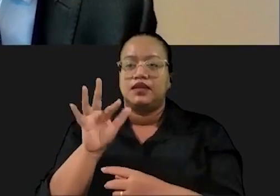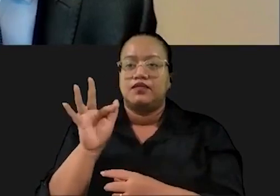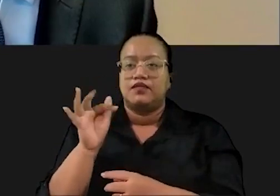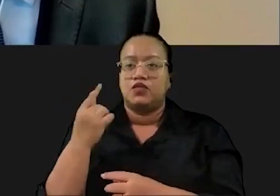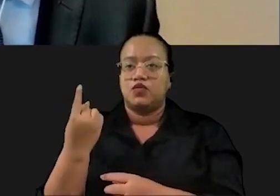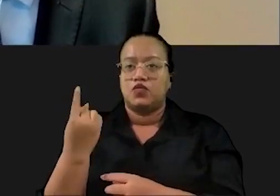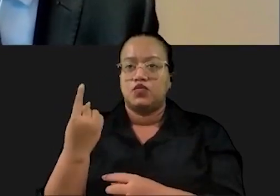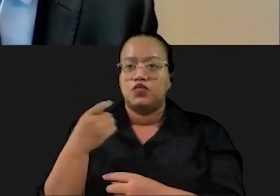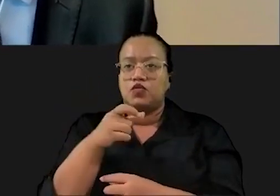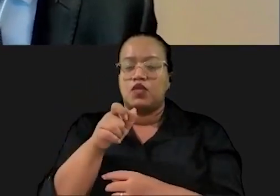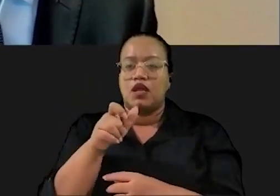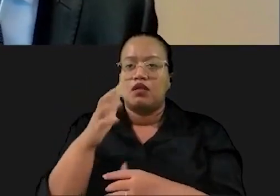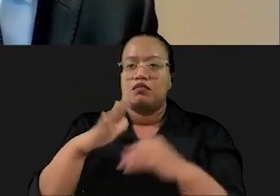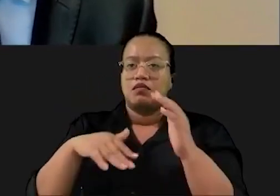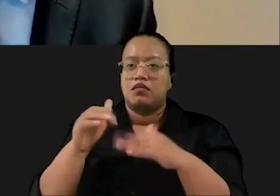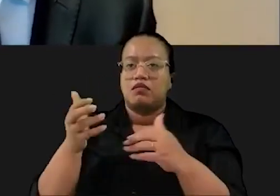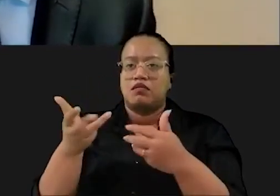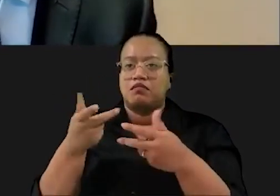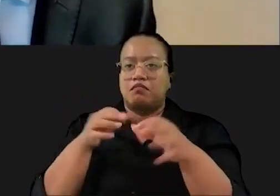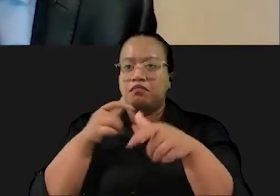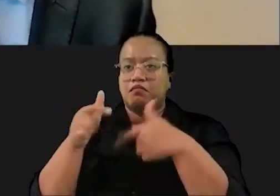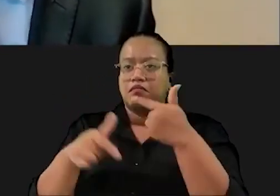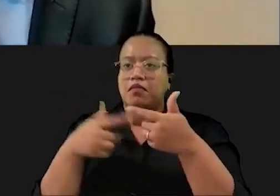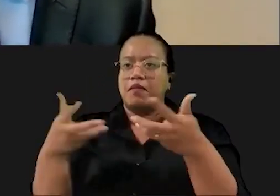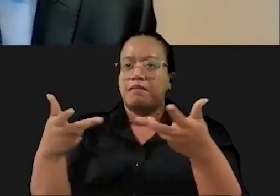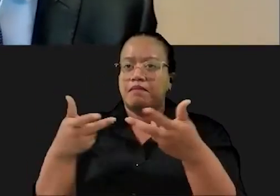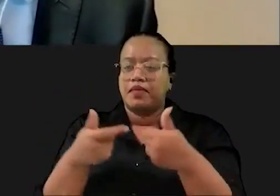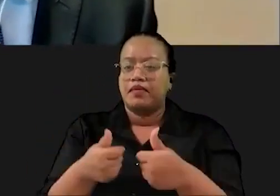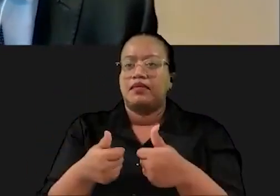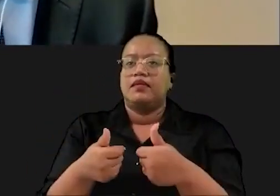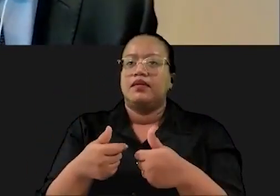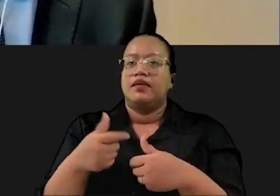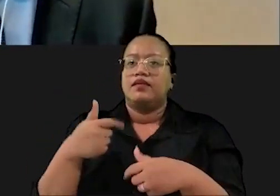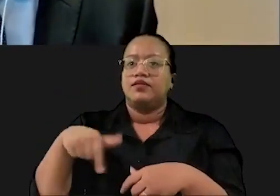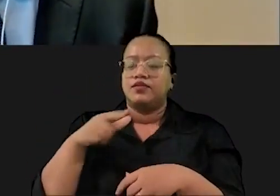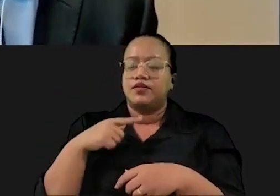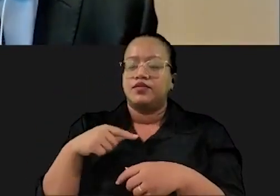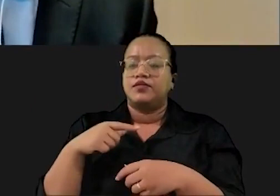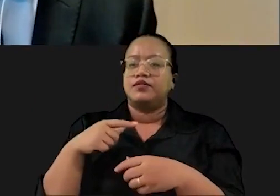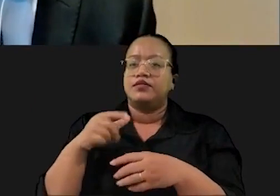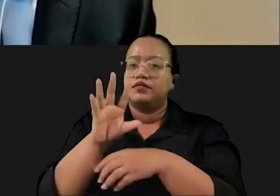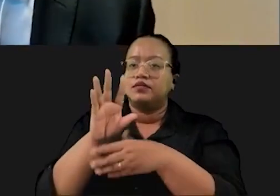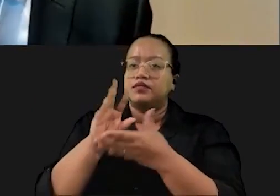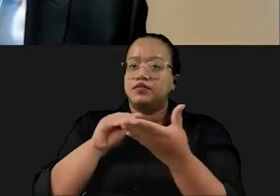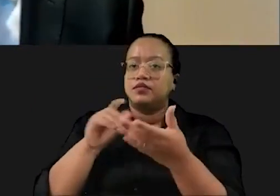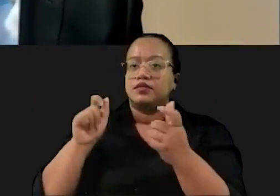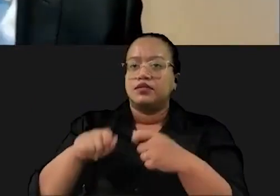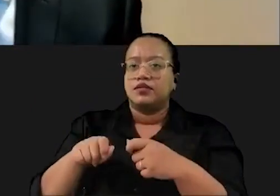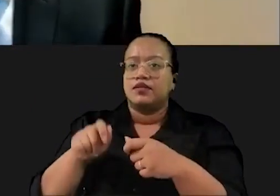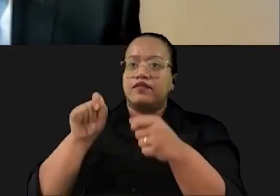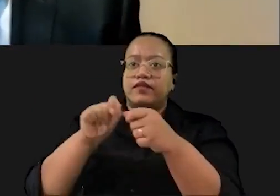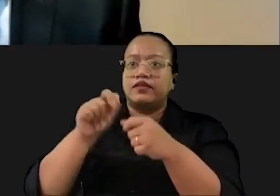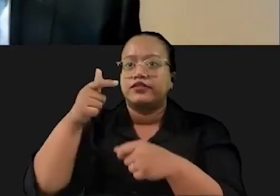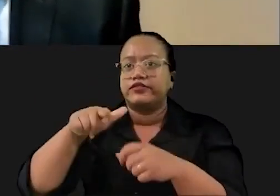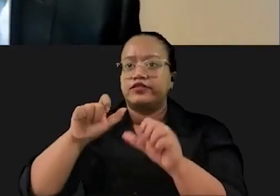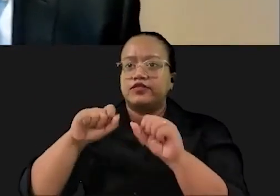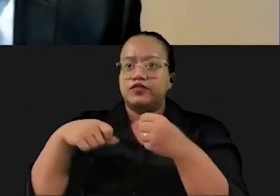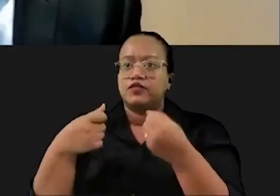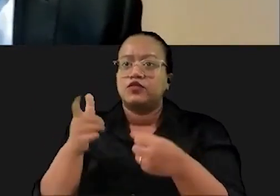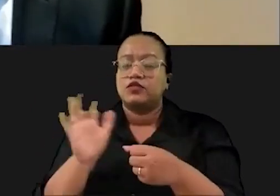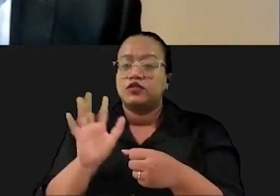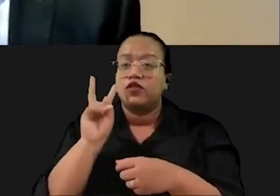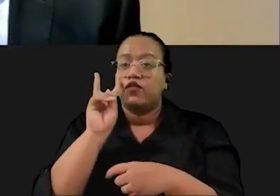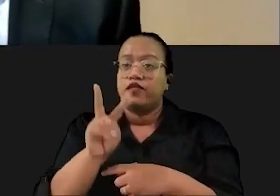simplesmente aproveitar o que o TRF1 está fazendo, não fazer de novo o que eles vão fazer, o que eles já estão fazendo, né? Um exemplo, para mim,